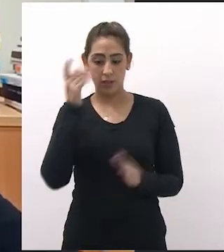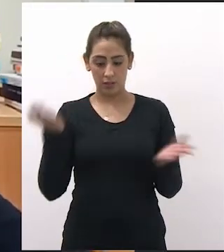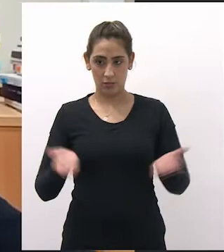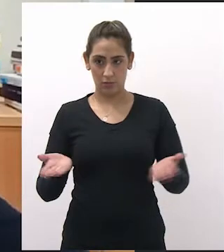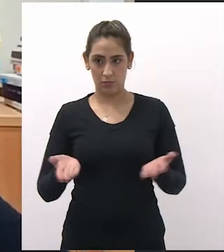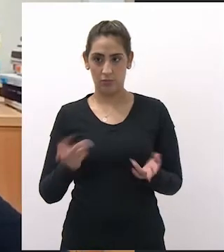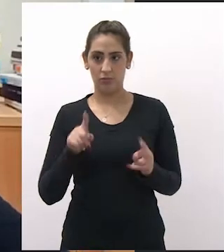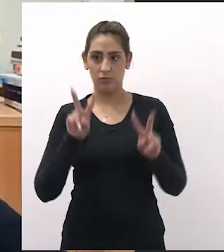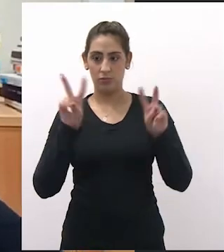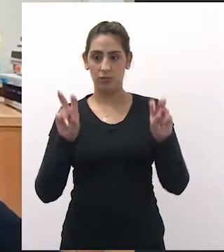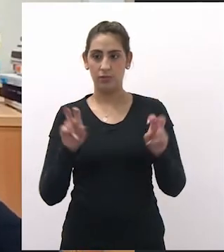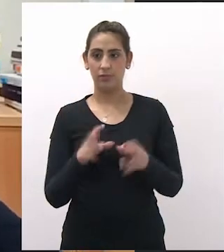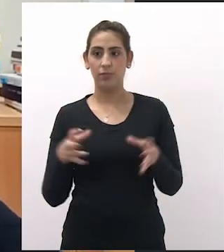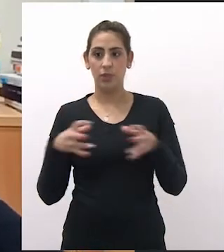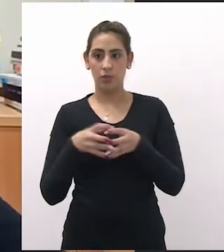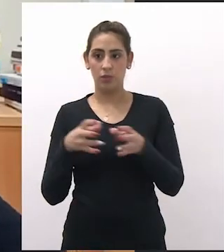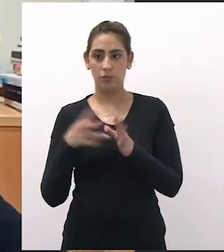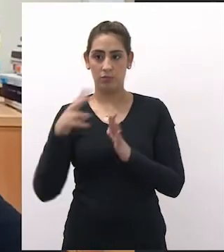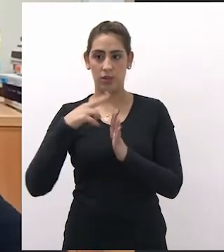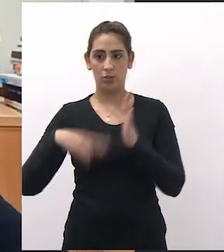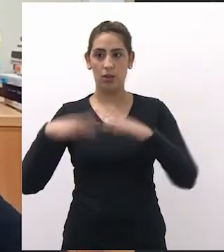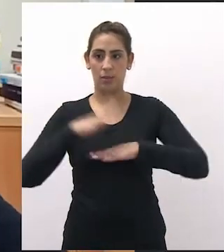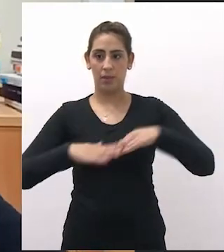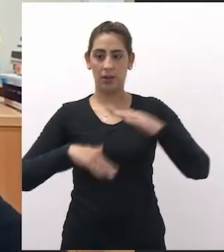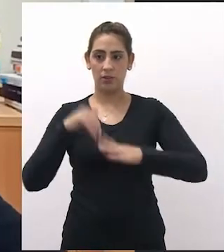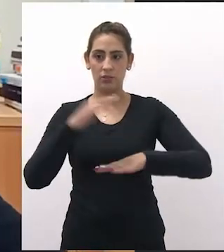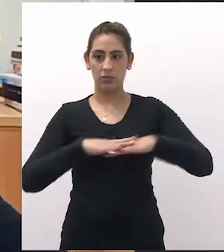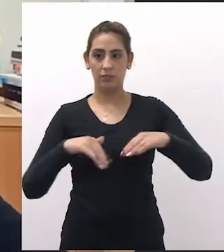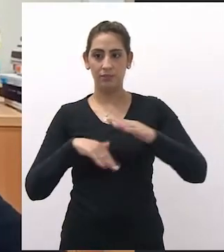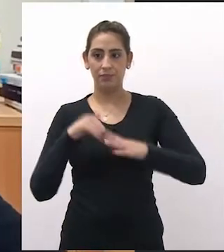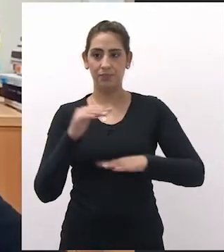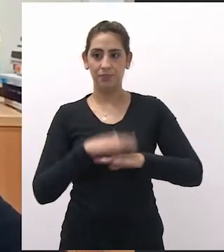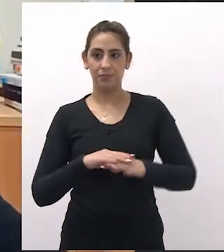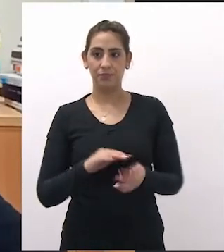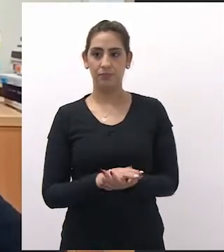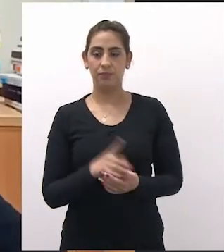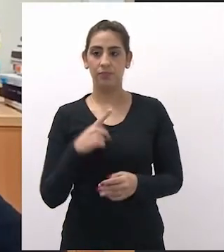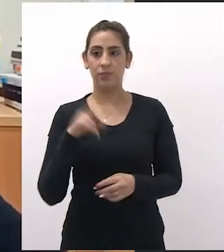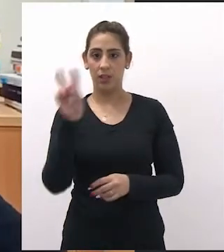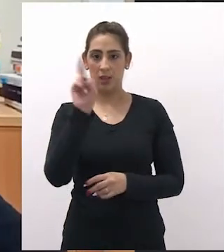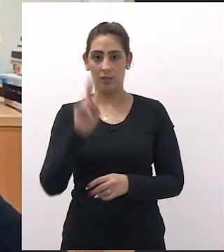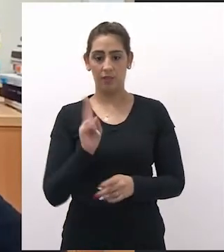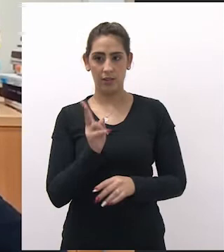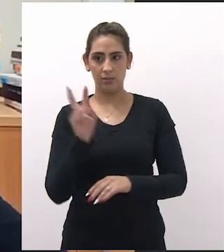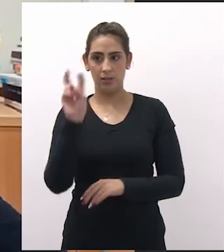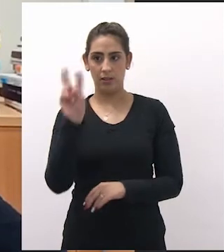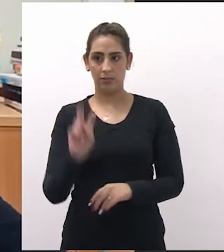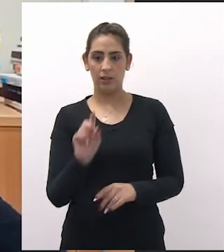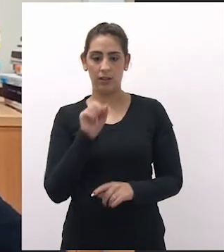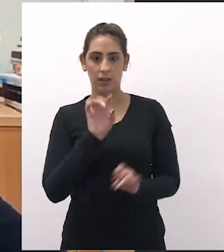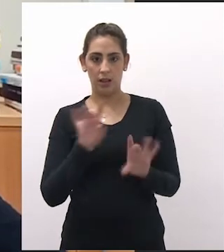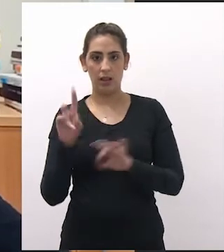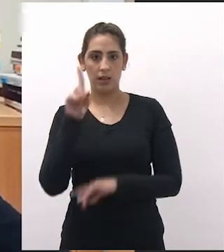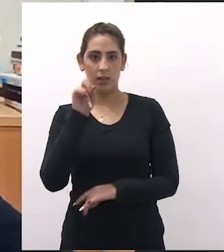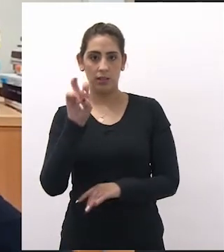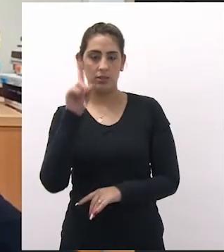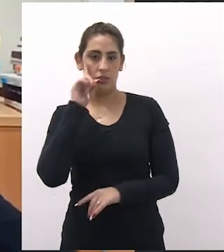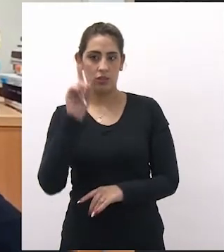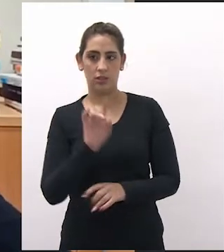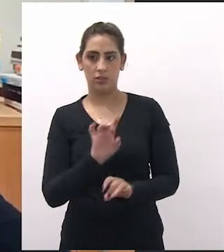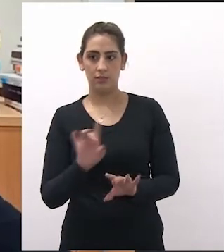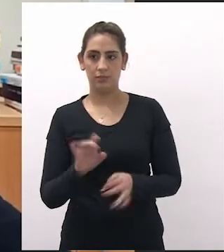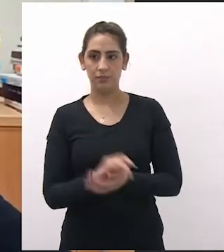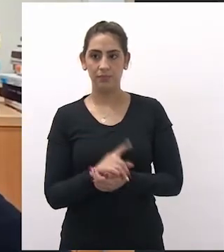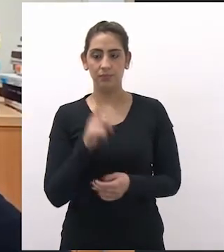é Clube de Leitura na Prática, uma série que vai ao ar às quintas-feiras, a cada 15 dias, onde